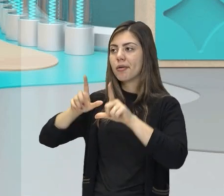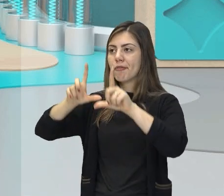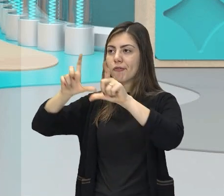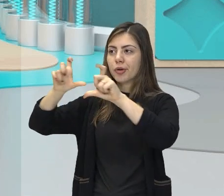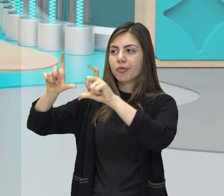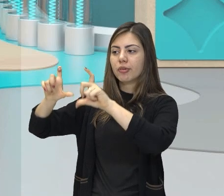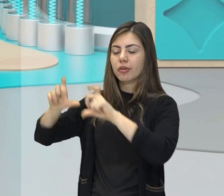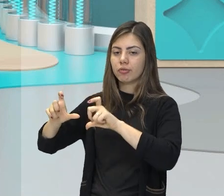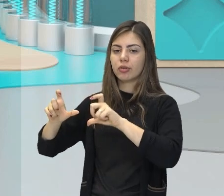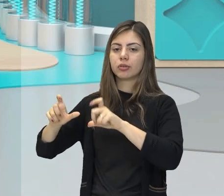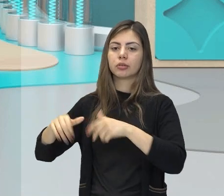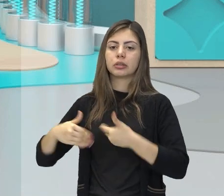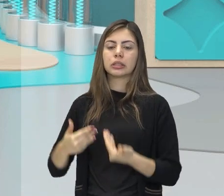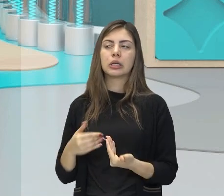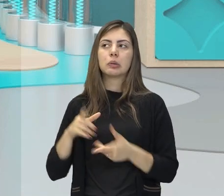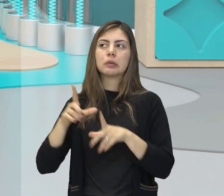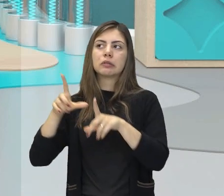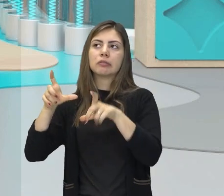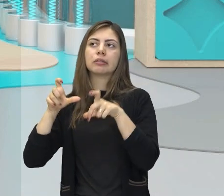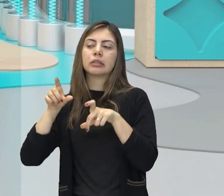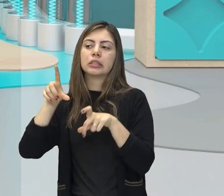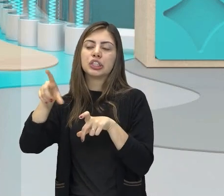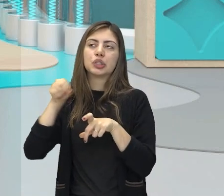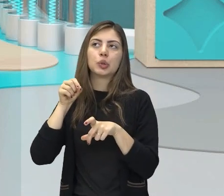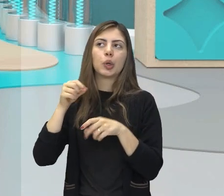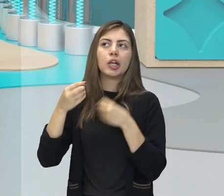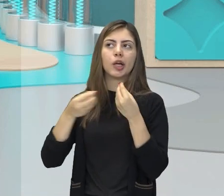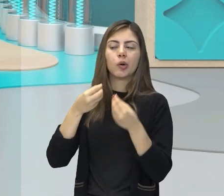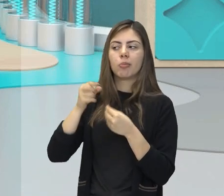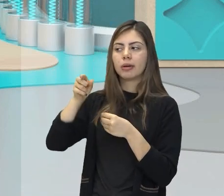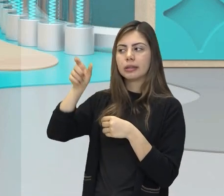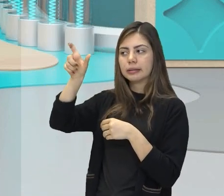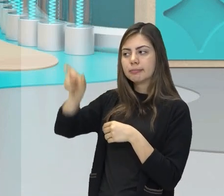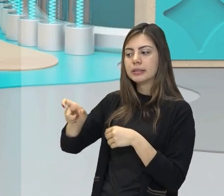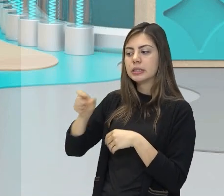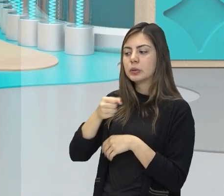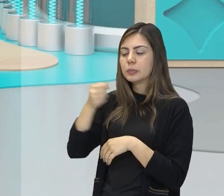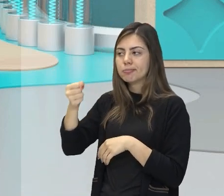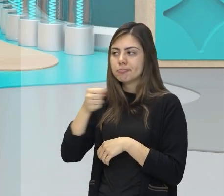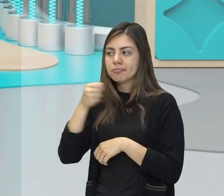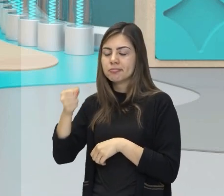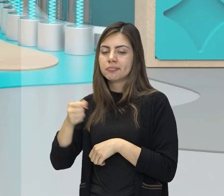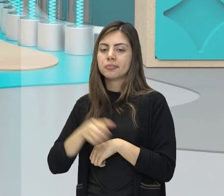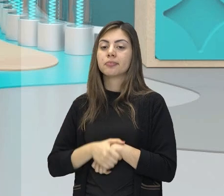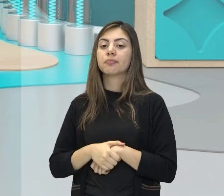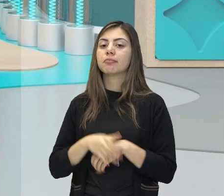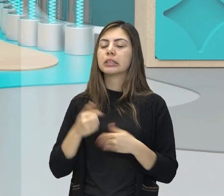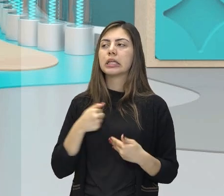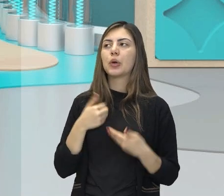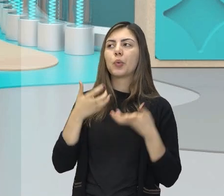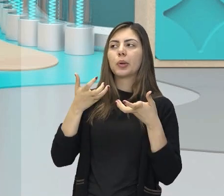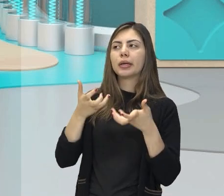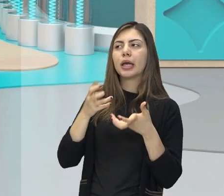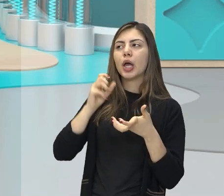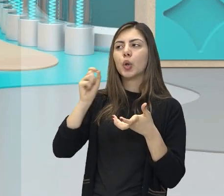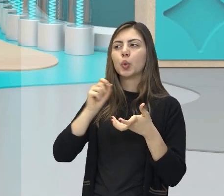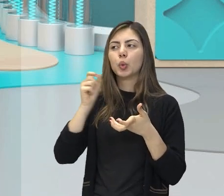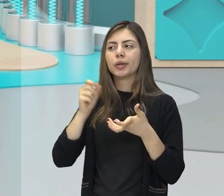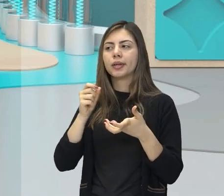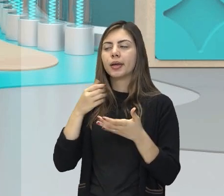olha. Pensar em que tipo de foto que eu posso fazer do meu entrevistado, que tipo de intenção que eu quero passar no meu